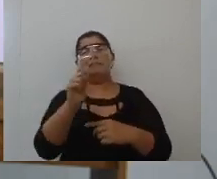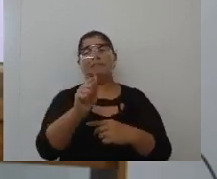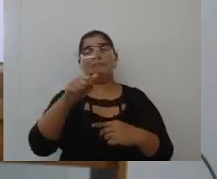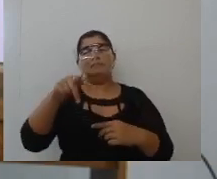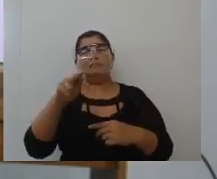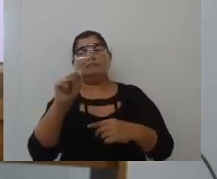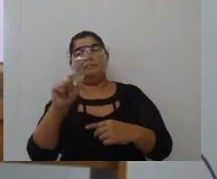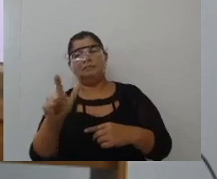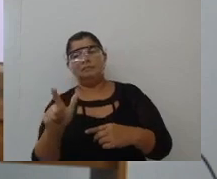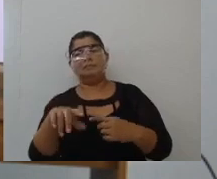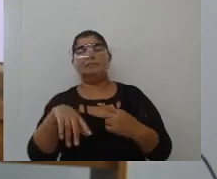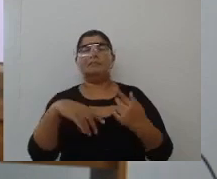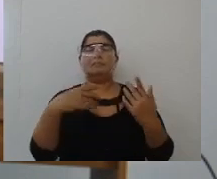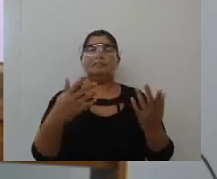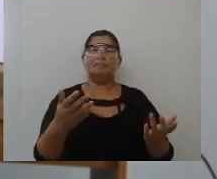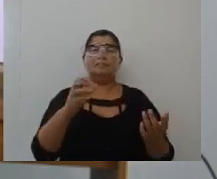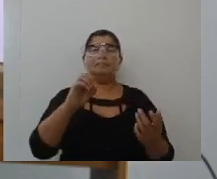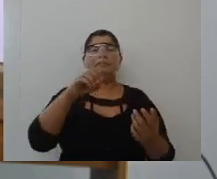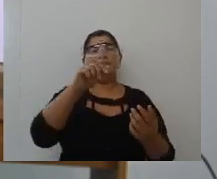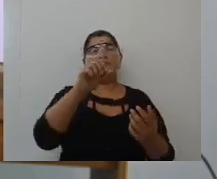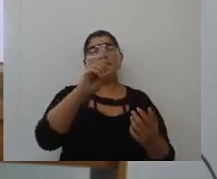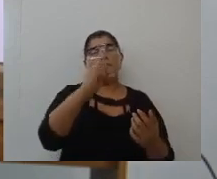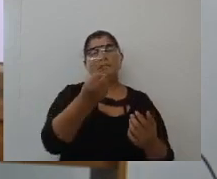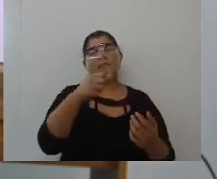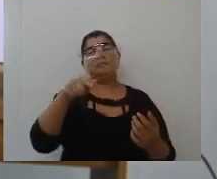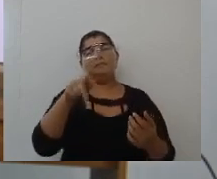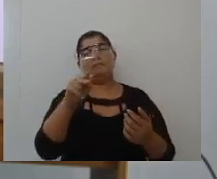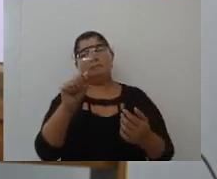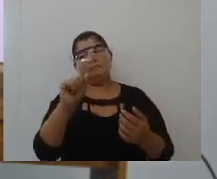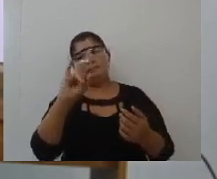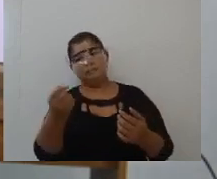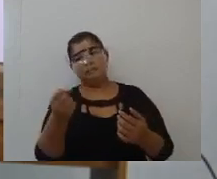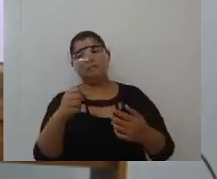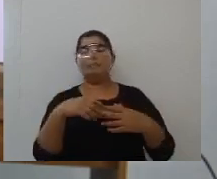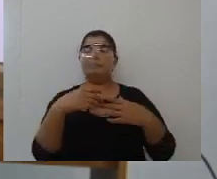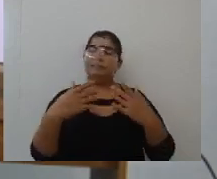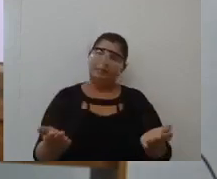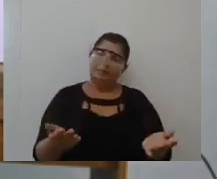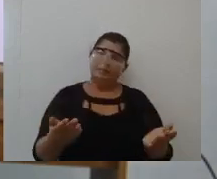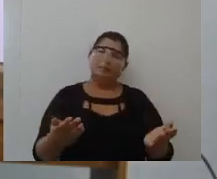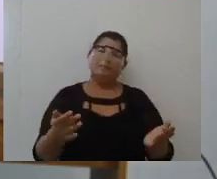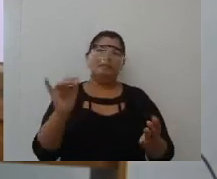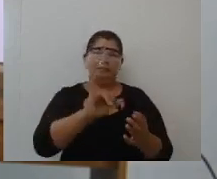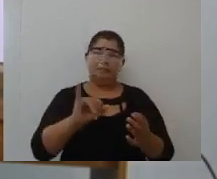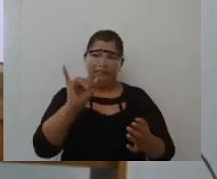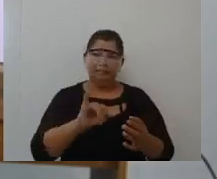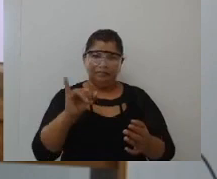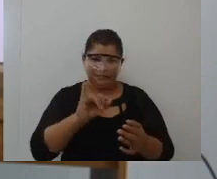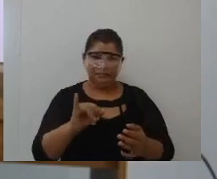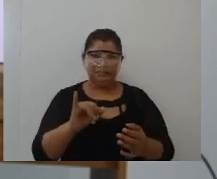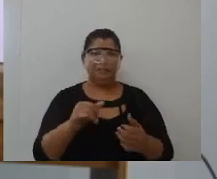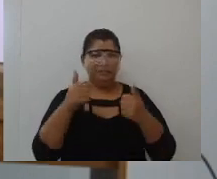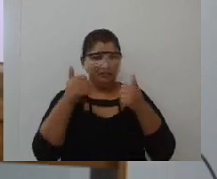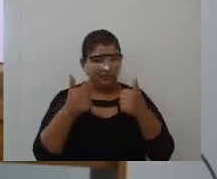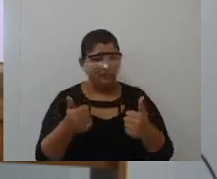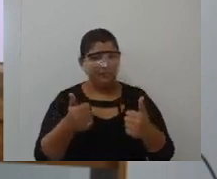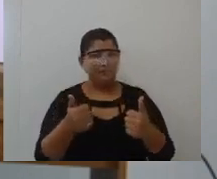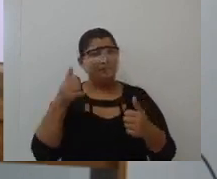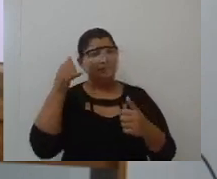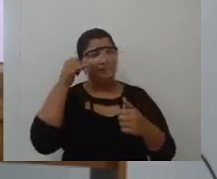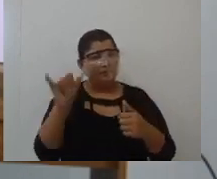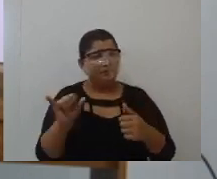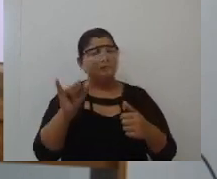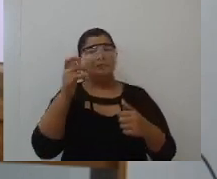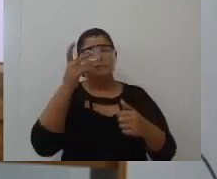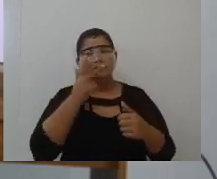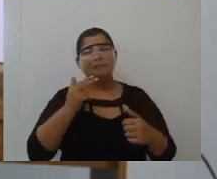os quais, as quais. Essa dica é fundamental. Beleza? Você evita a